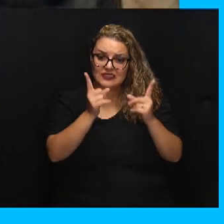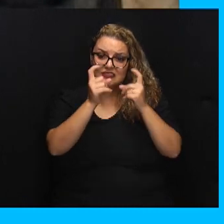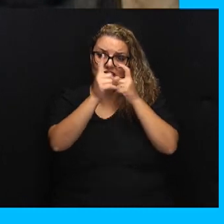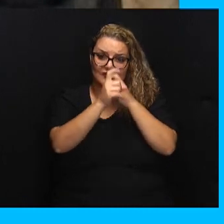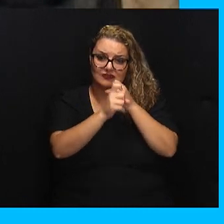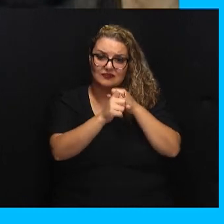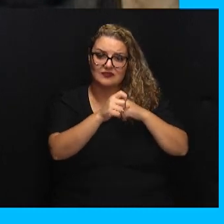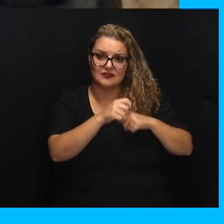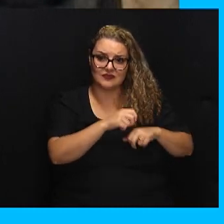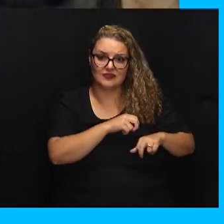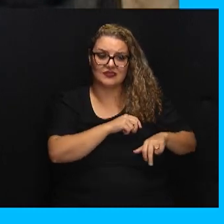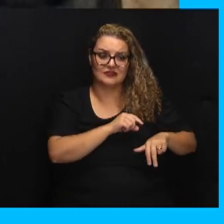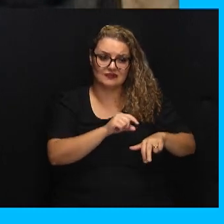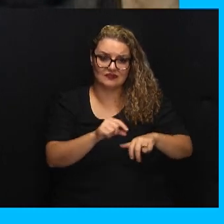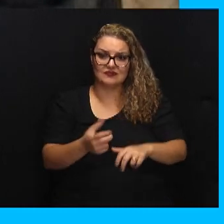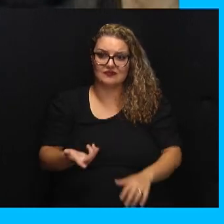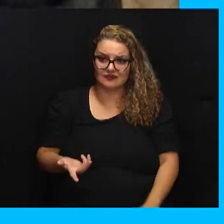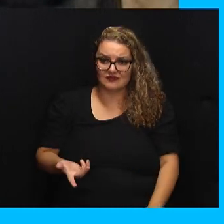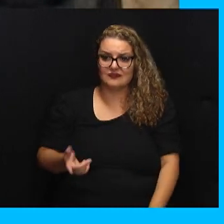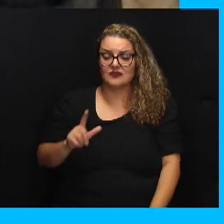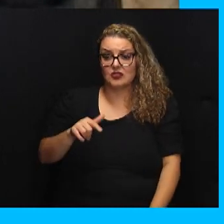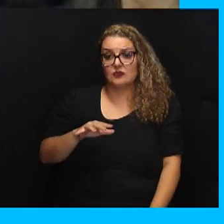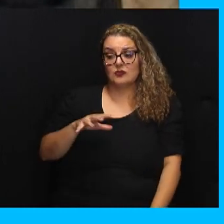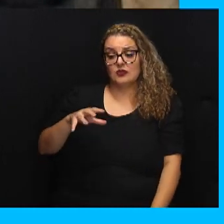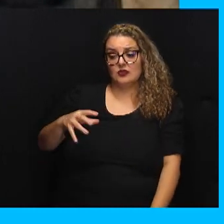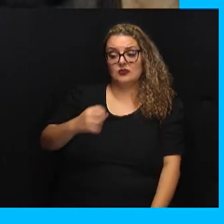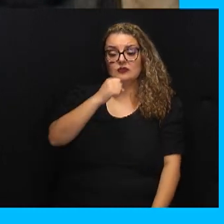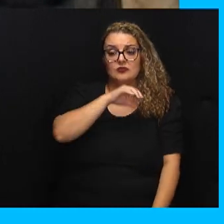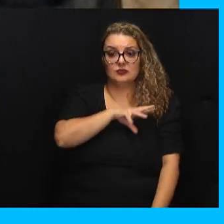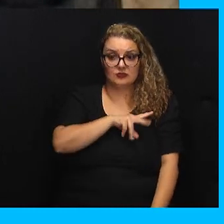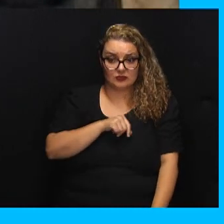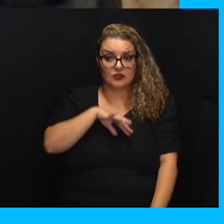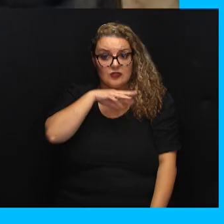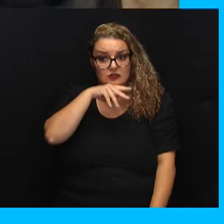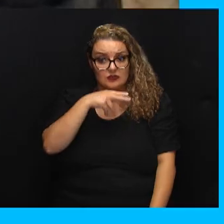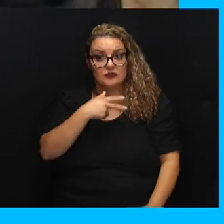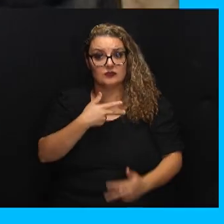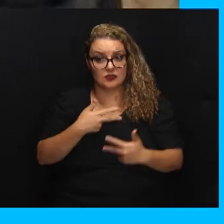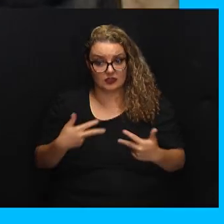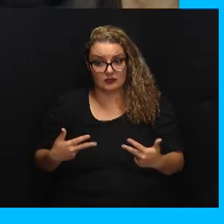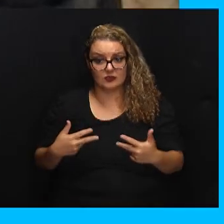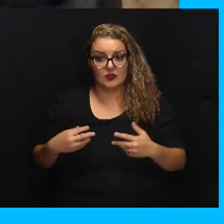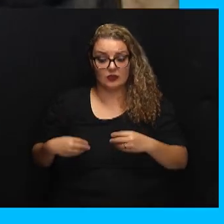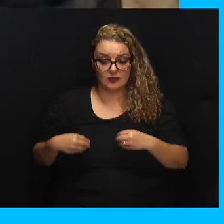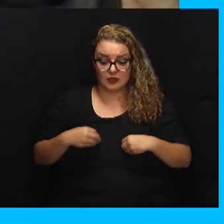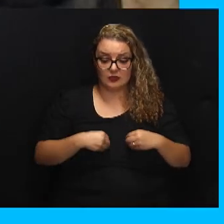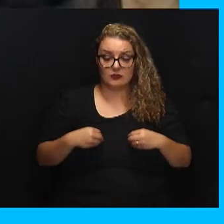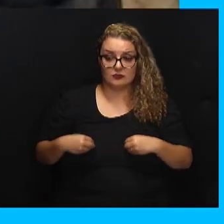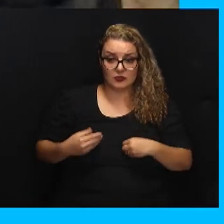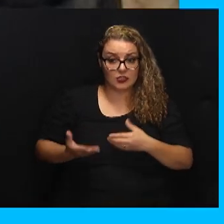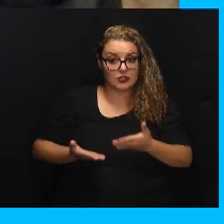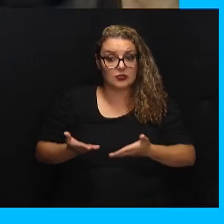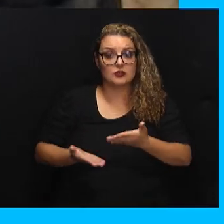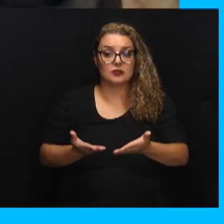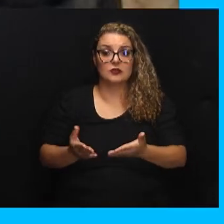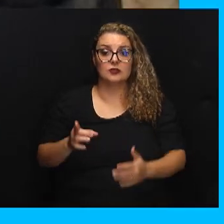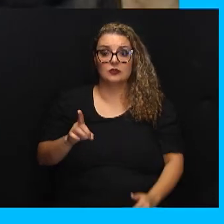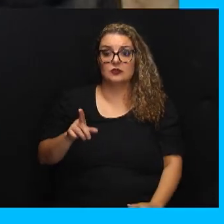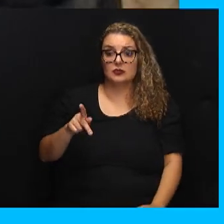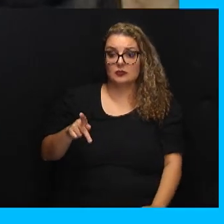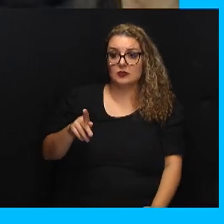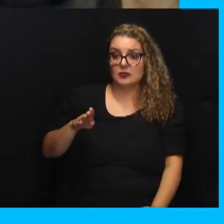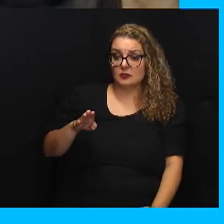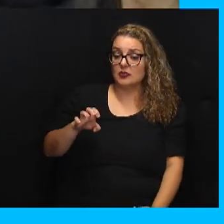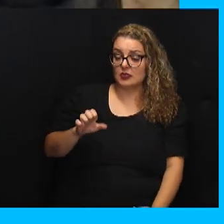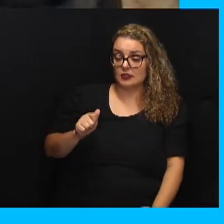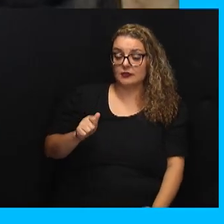de locomoção. Após ser resgatado pelo SAMU Animal, passou por exames e tratamento no DPBEA.